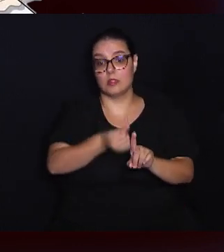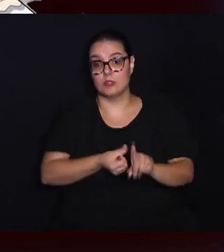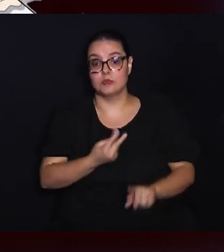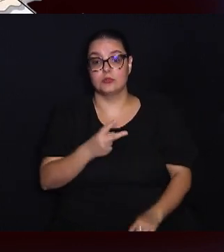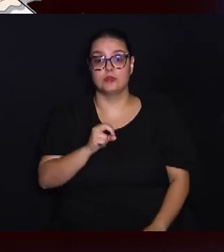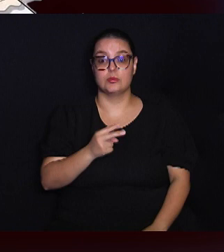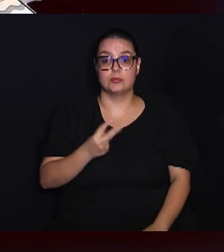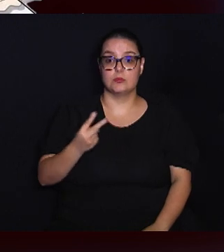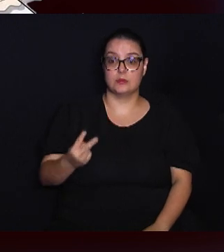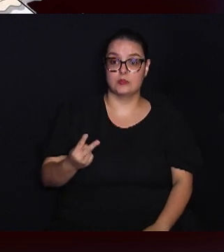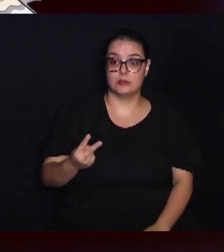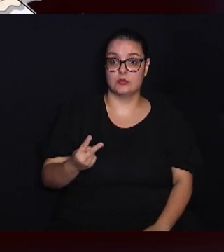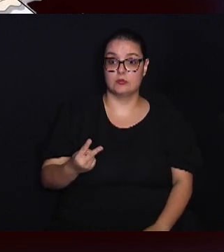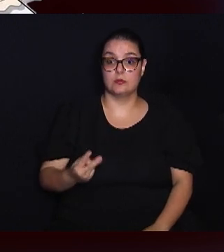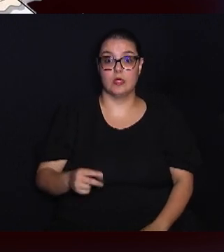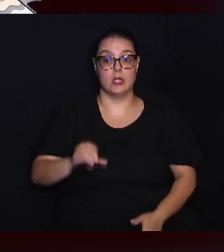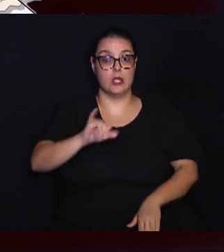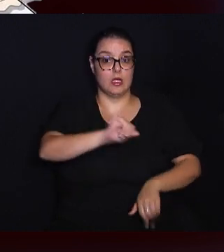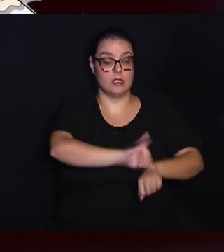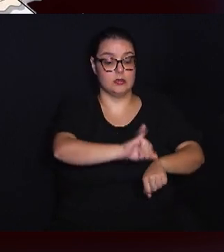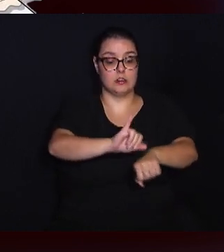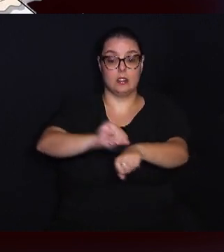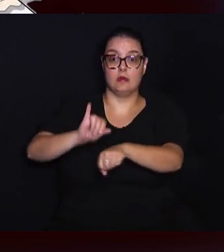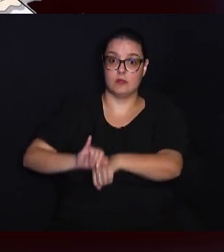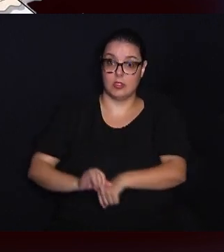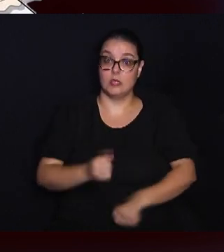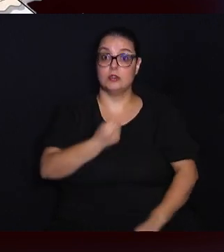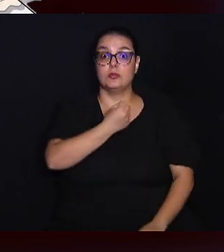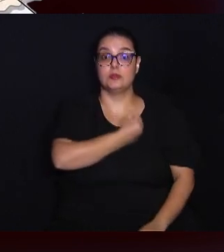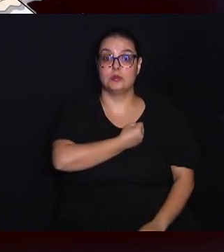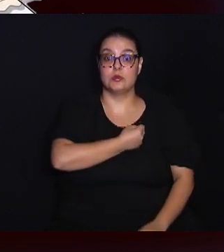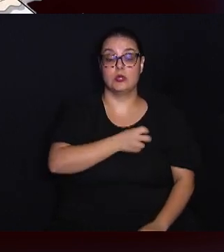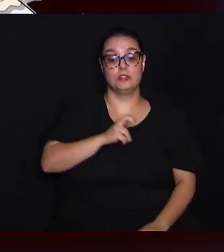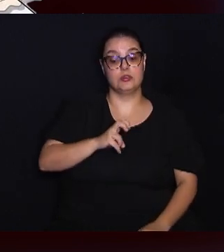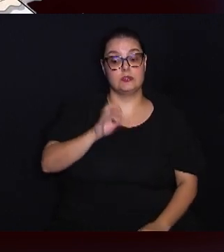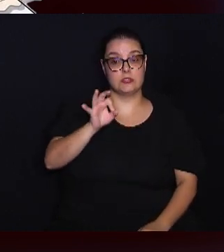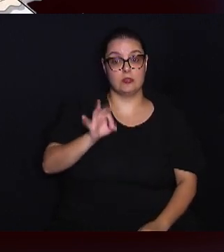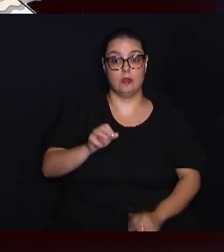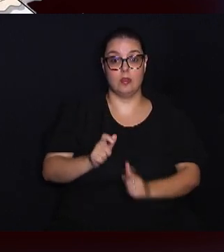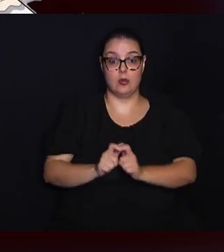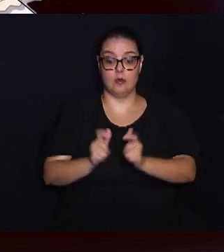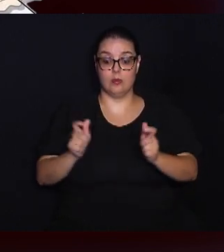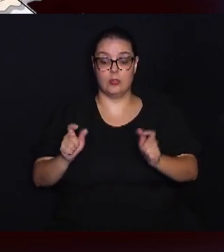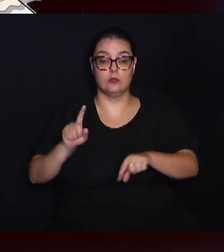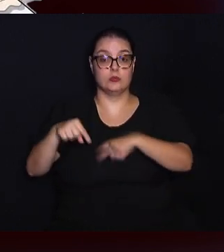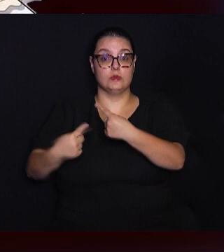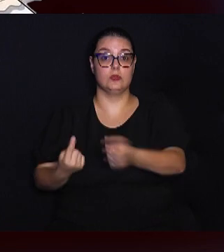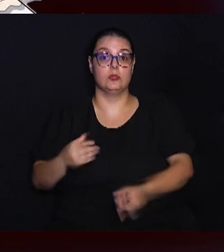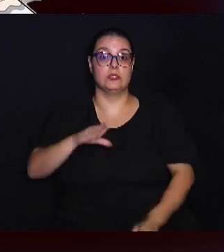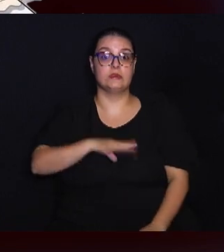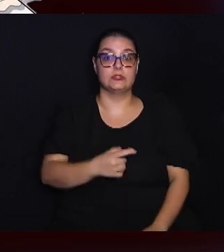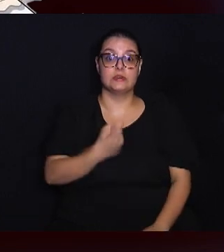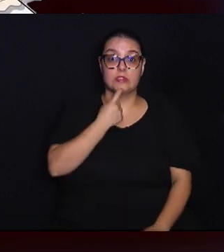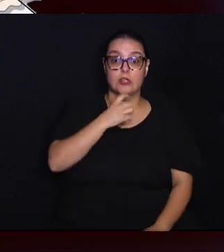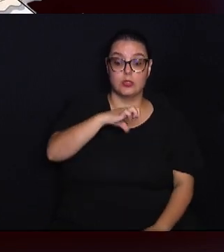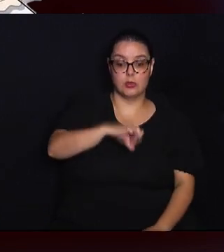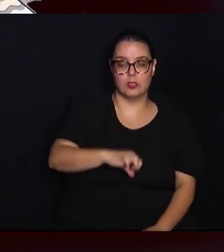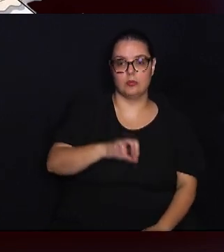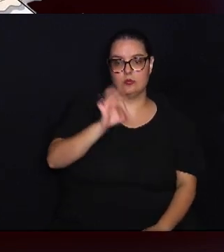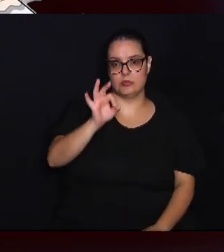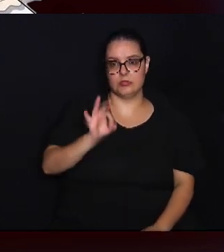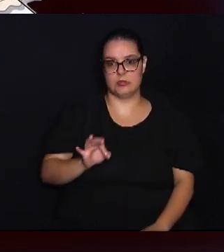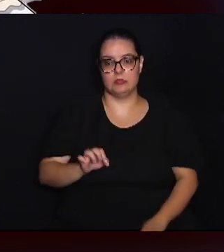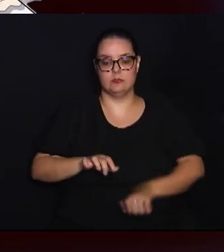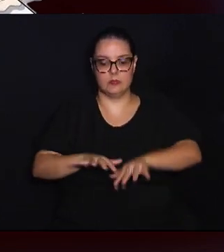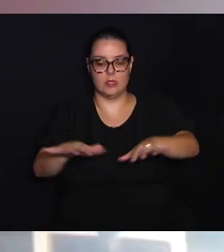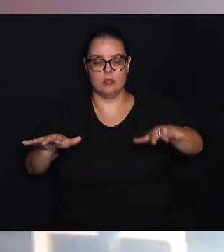com o primeiro semestre de 2022 nas capitais esse número foi de 5% em outras cidades